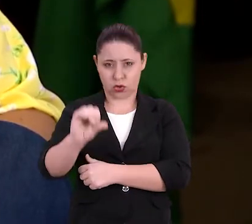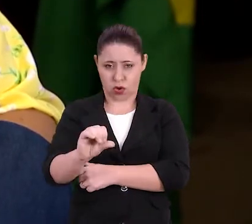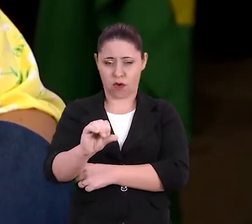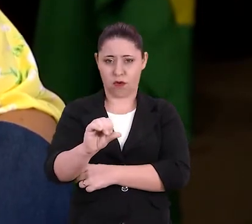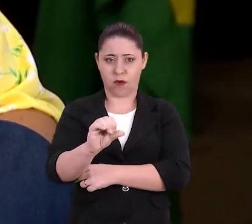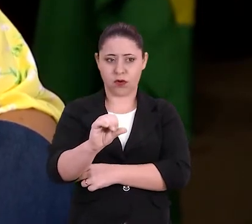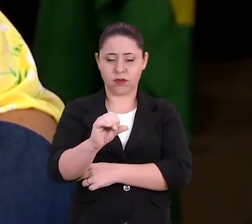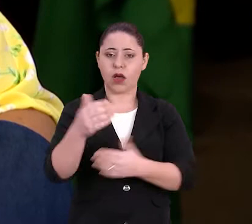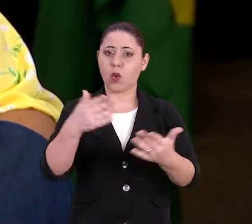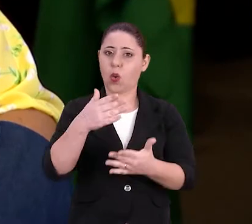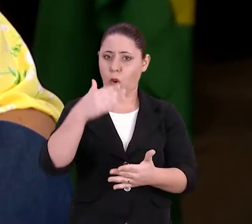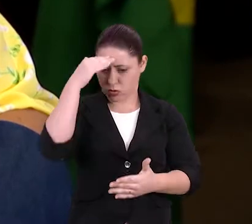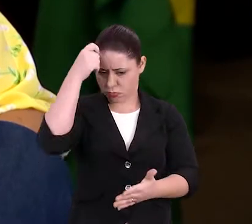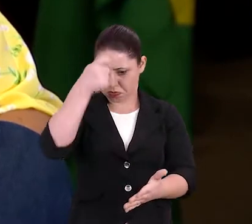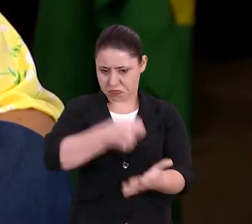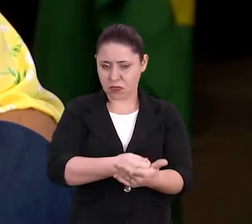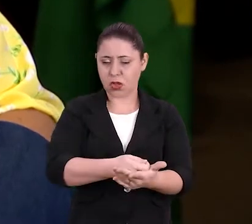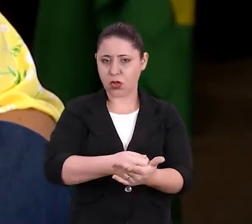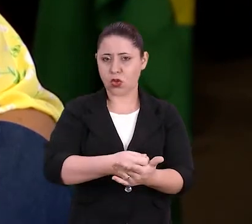passou a ser obrigatório em